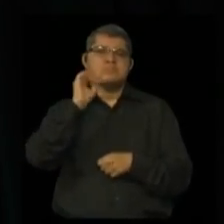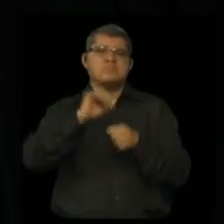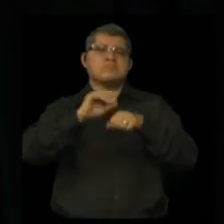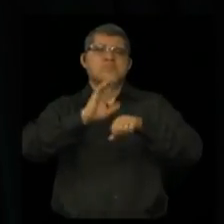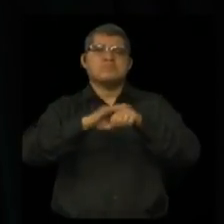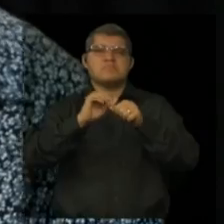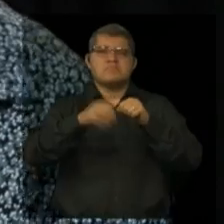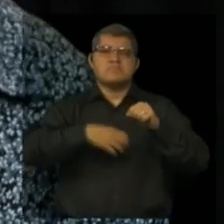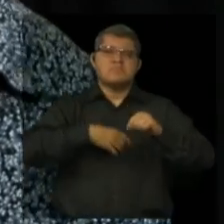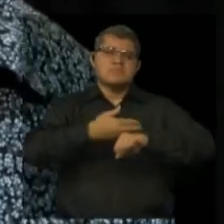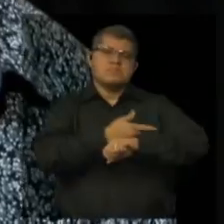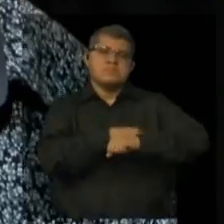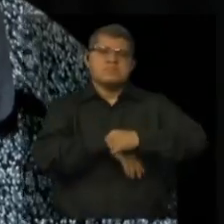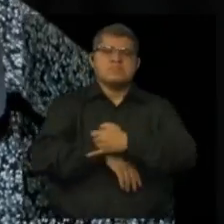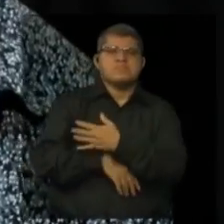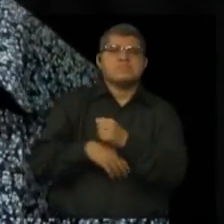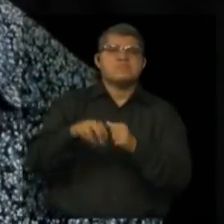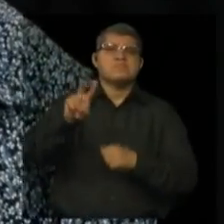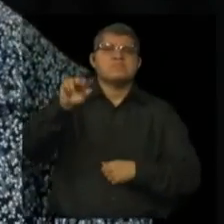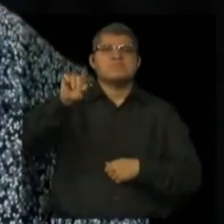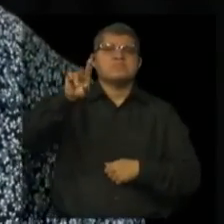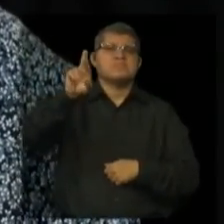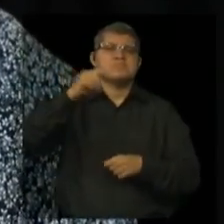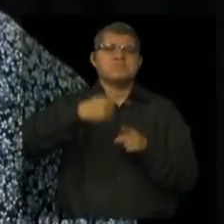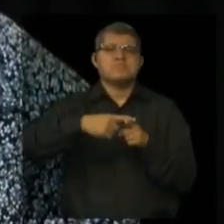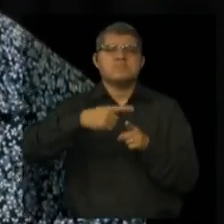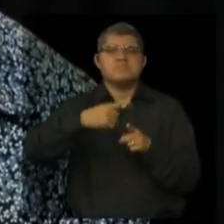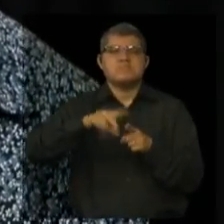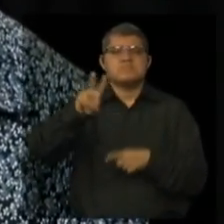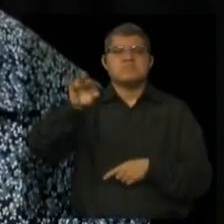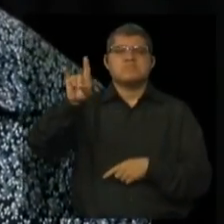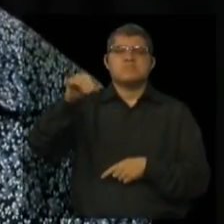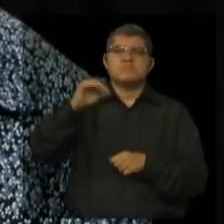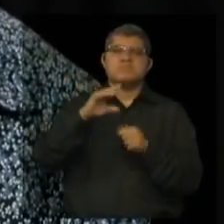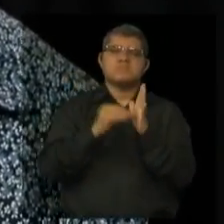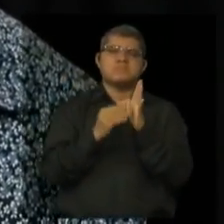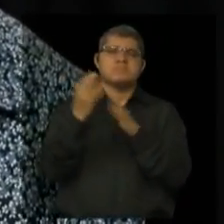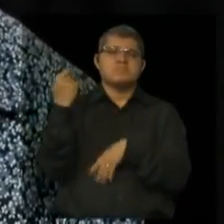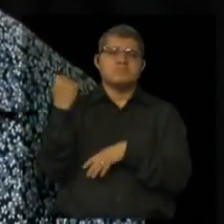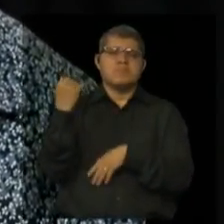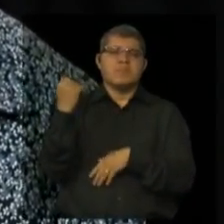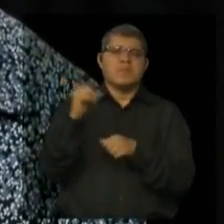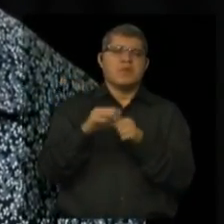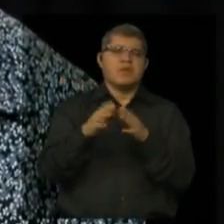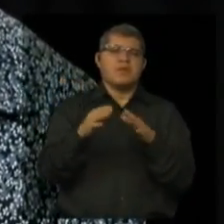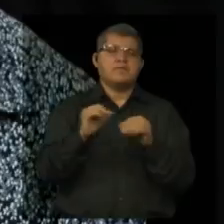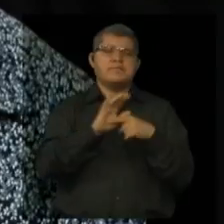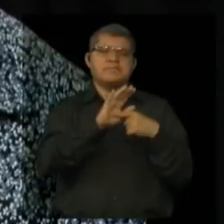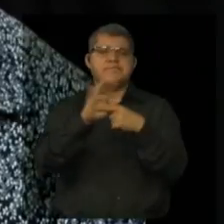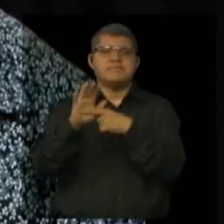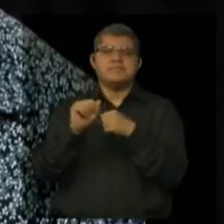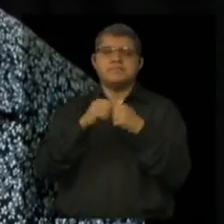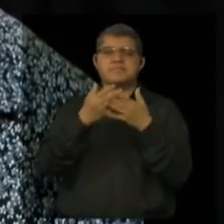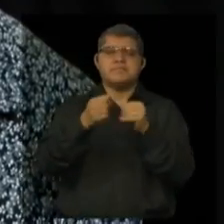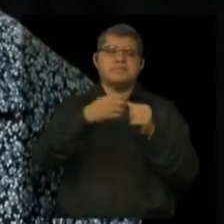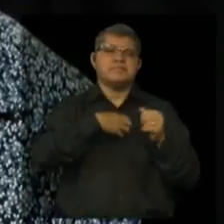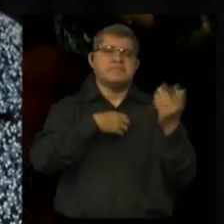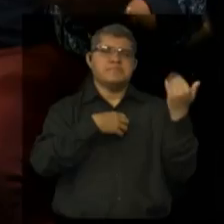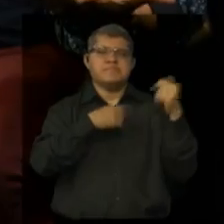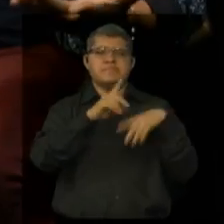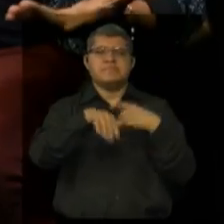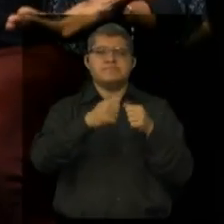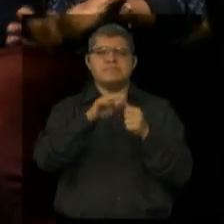mais me emocionaram, Vanderly, porque foi um dos últimos, uma das últimas apresentações dele na Bahia, né?